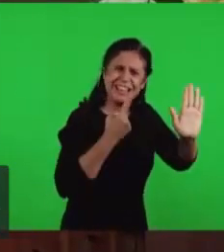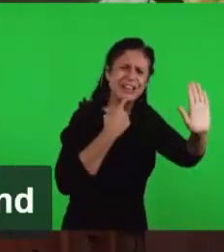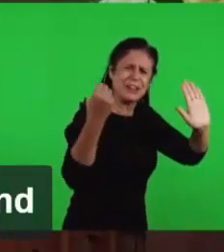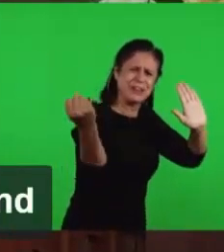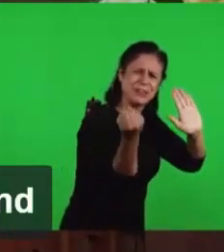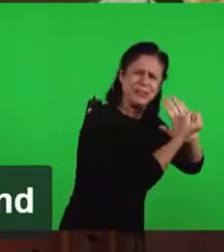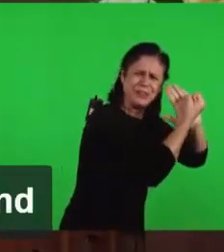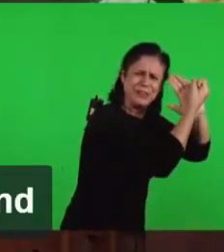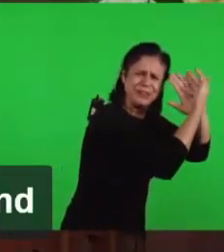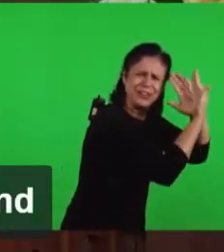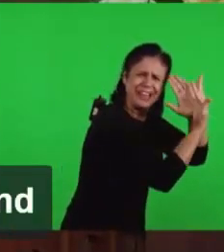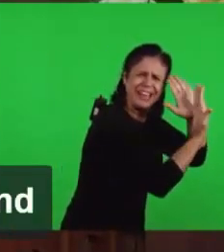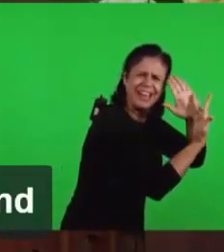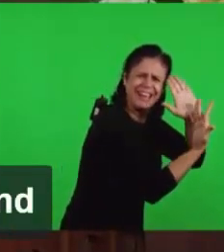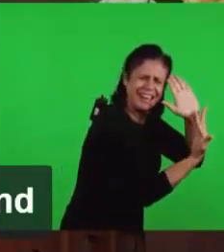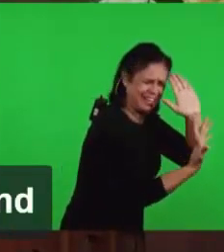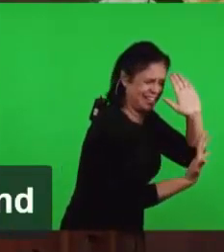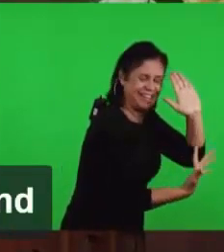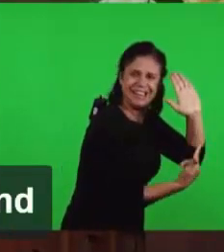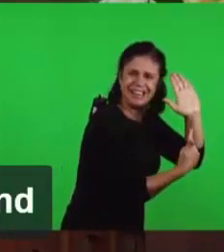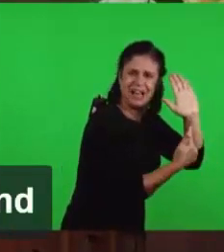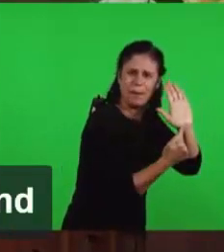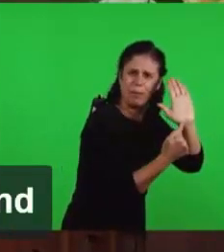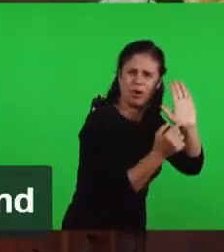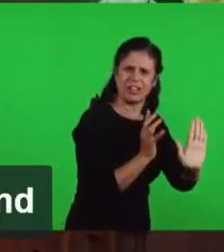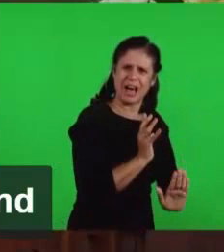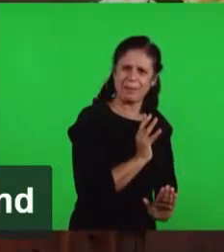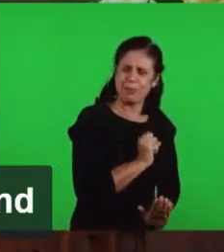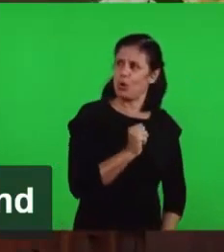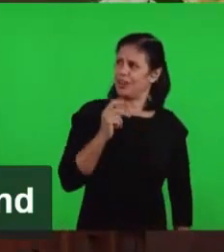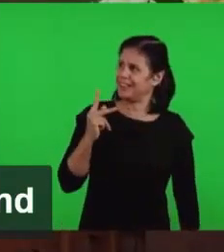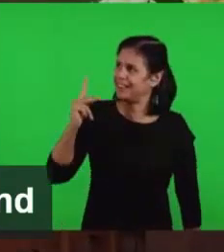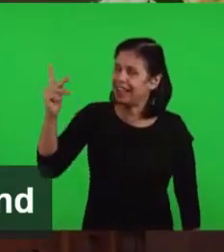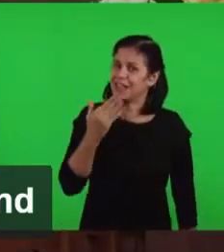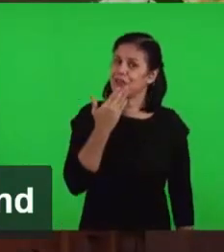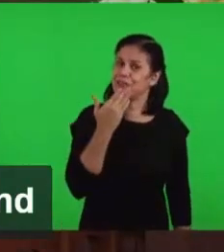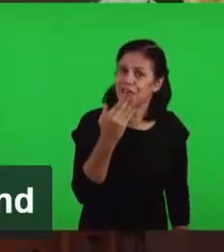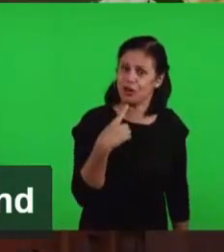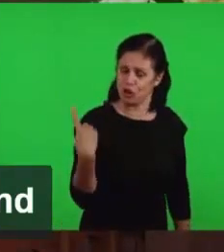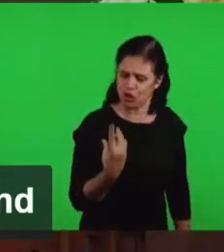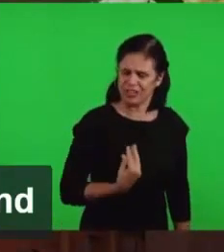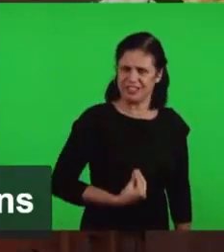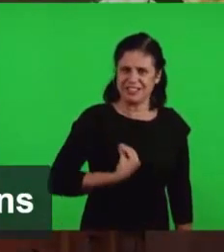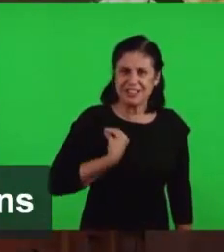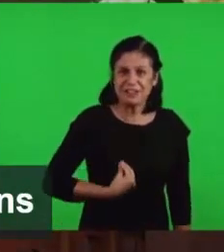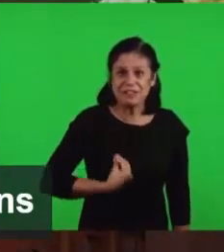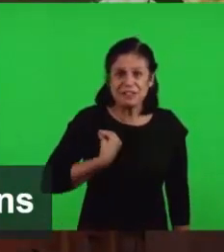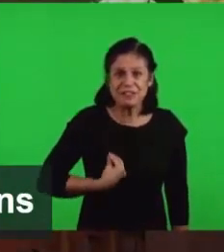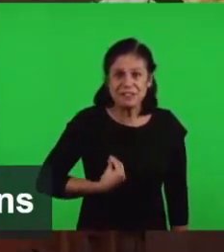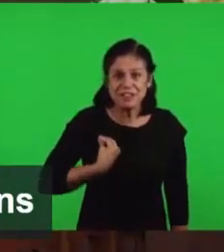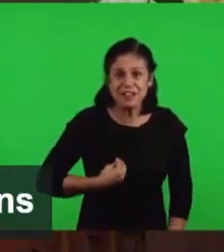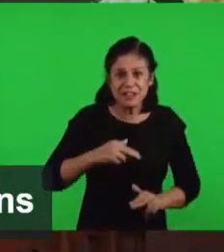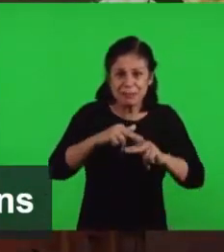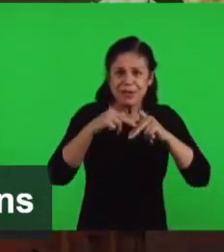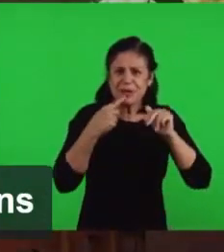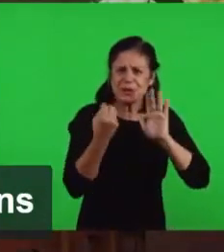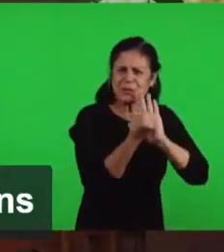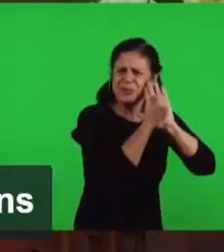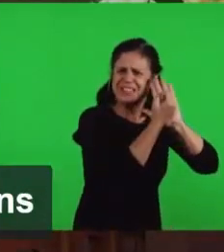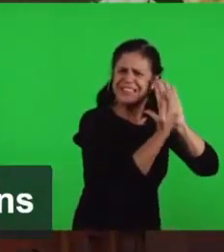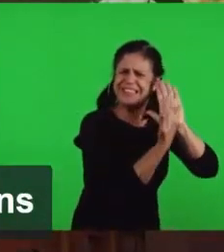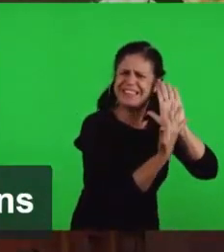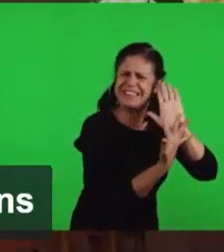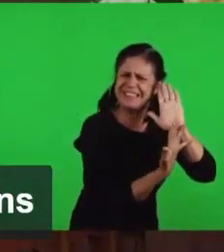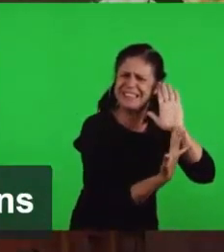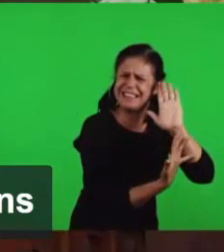aqui o amor a figura aqui dupla né amor e o pelo seu sangue nos